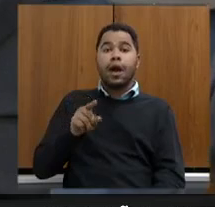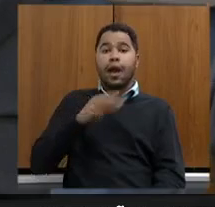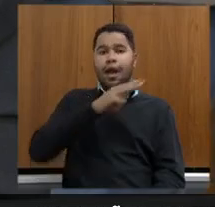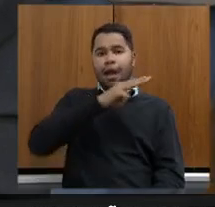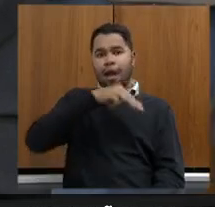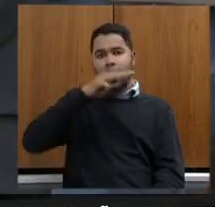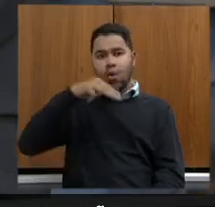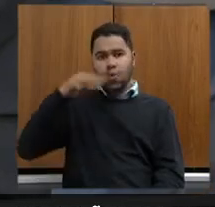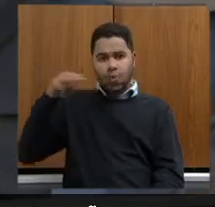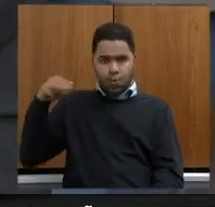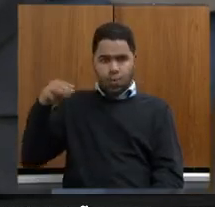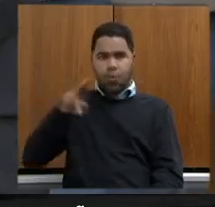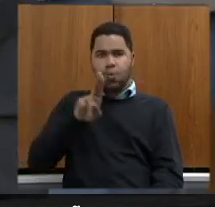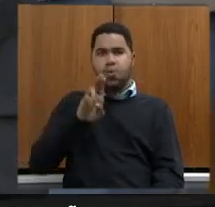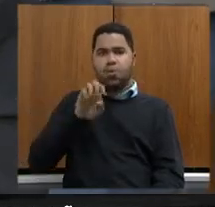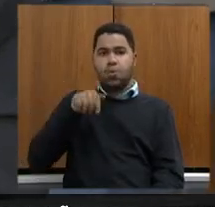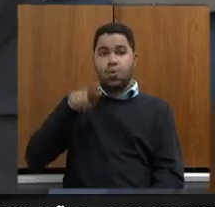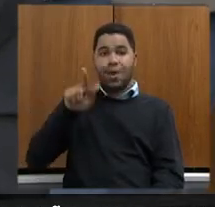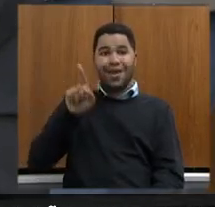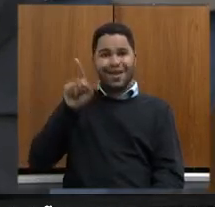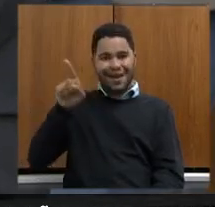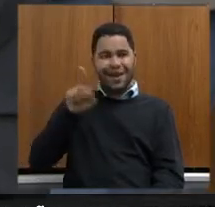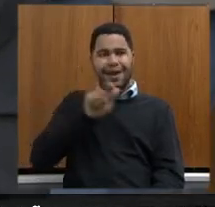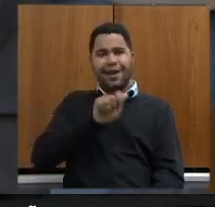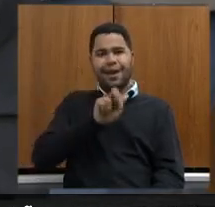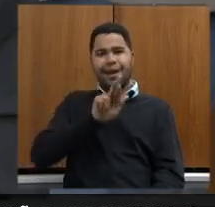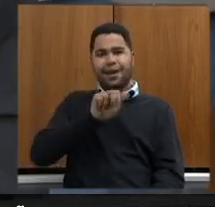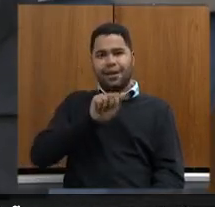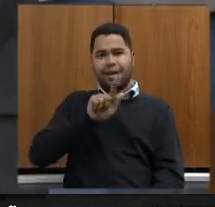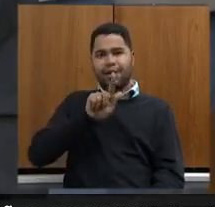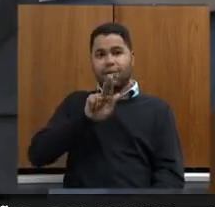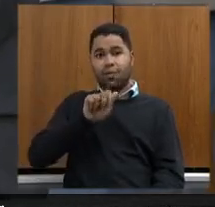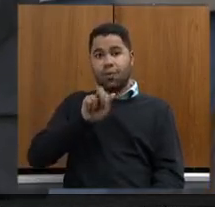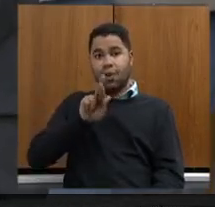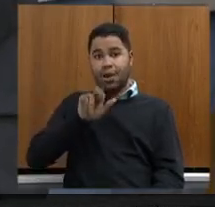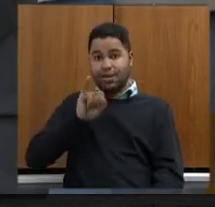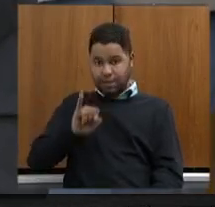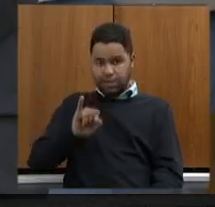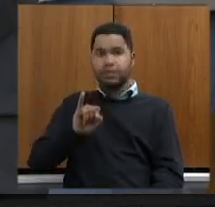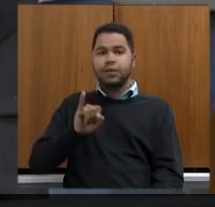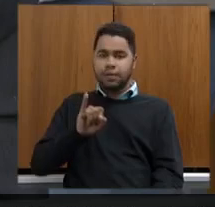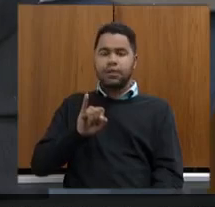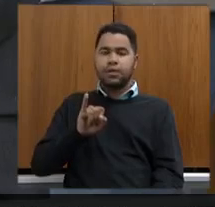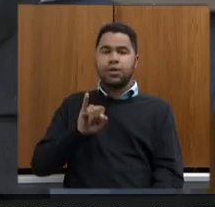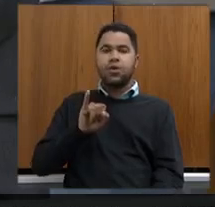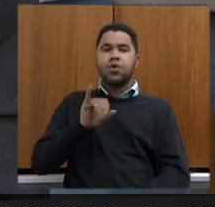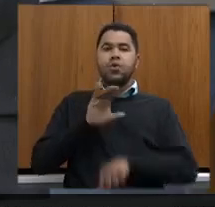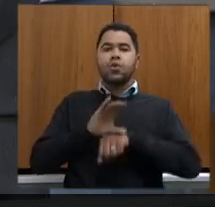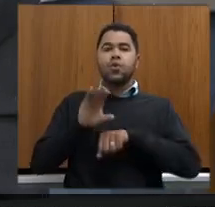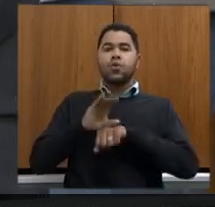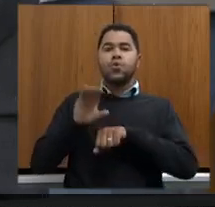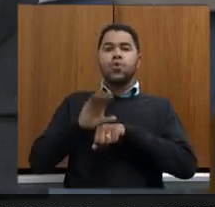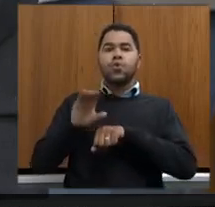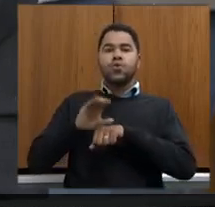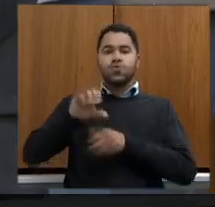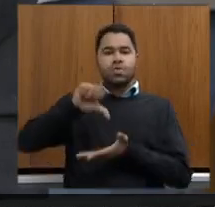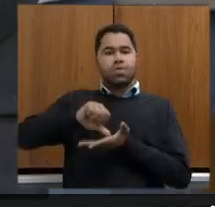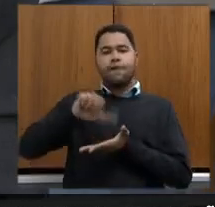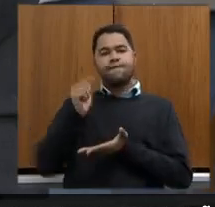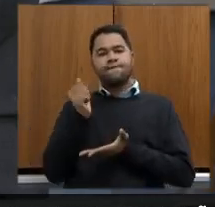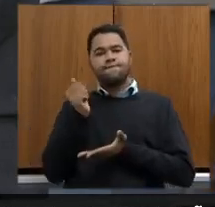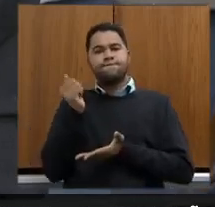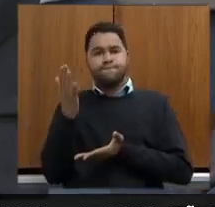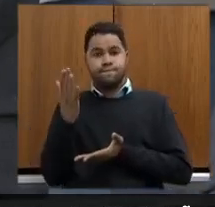de Minas Gerais em Araguari meus cursos fora de Campos que são